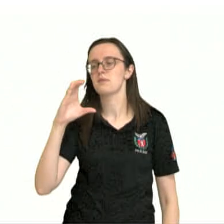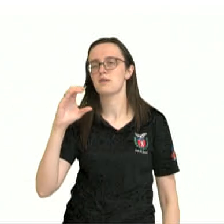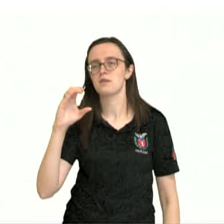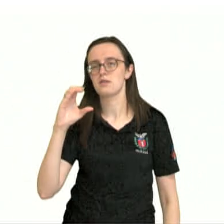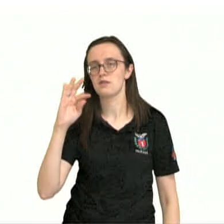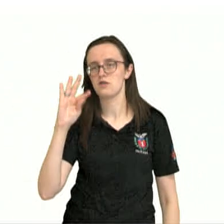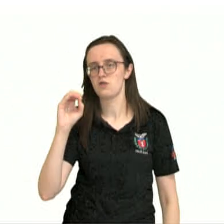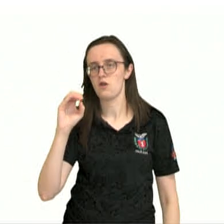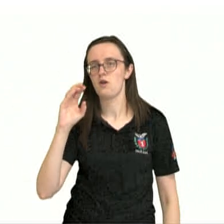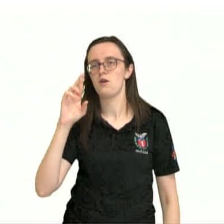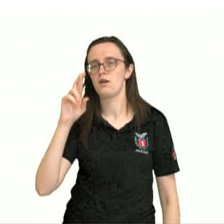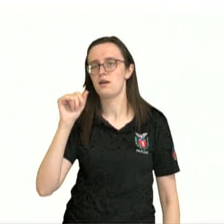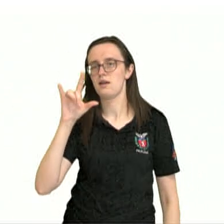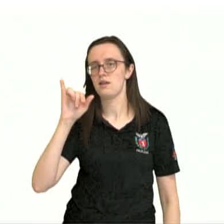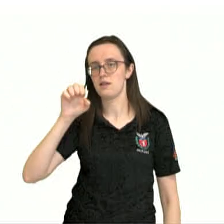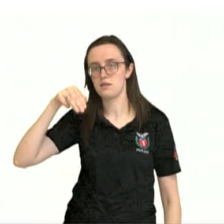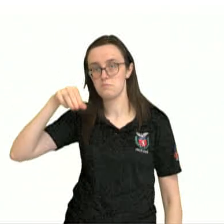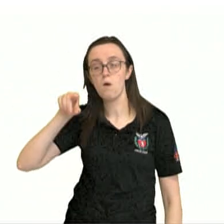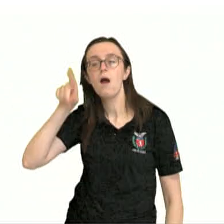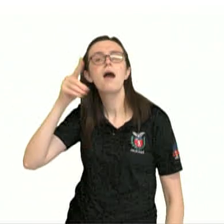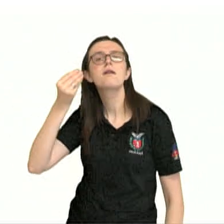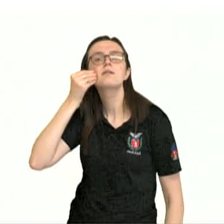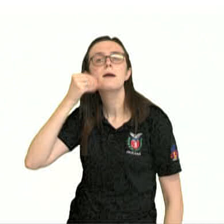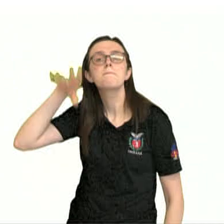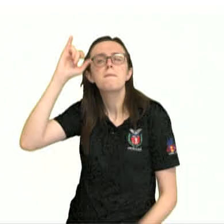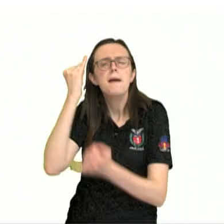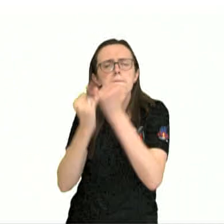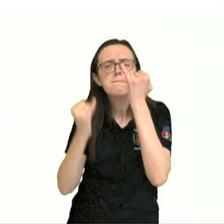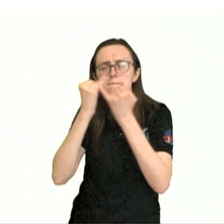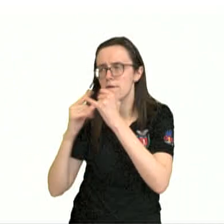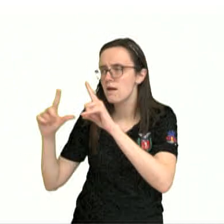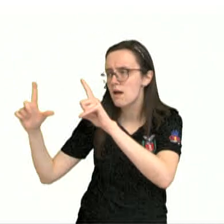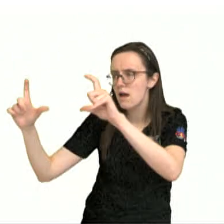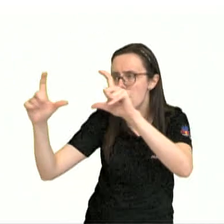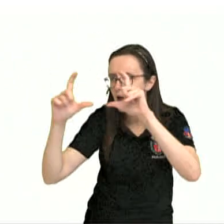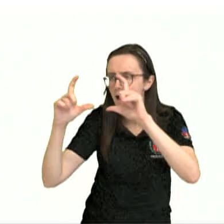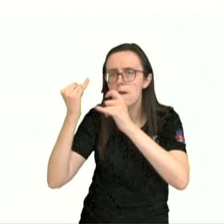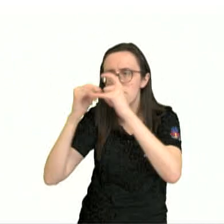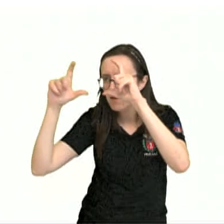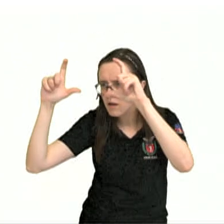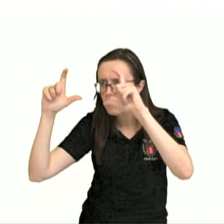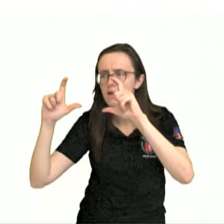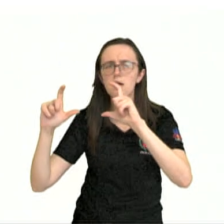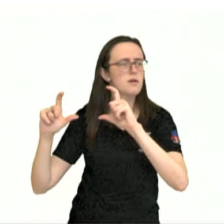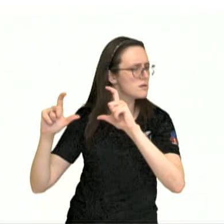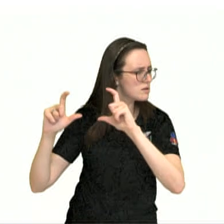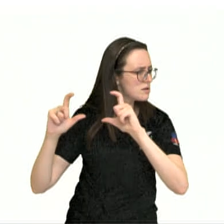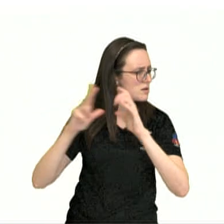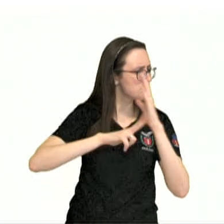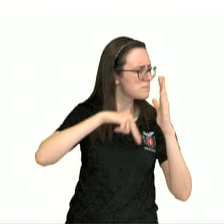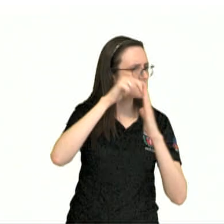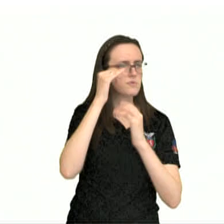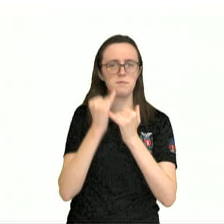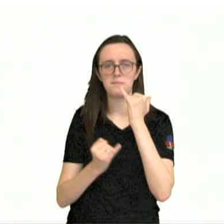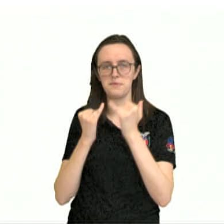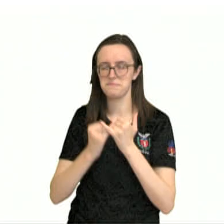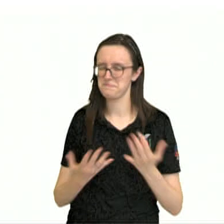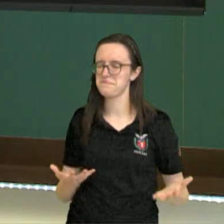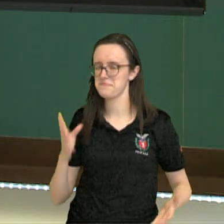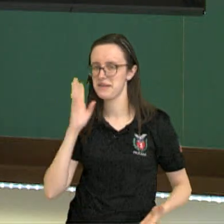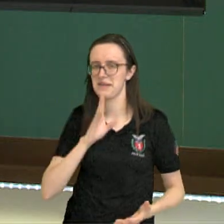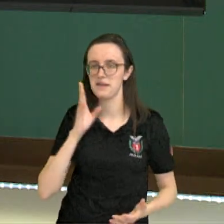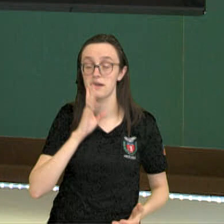pictorialismo. O intuito era aproximar as fotografias do aspecto visual das pinturas. Legal, não